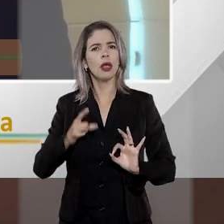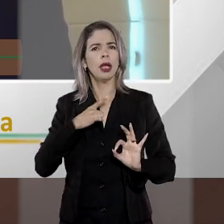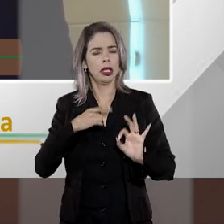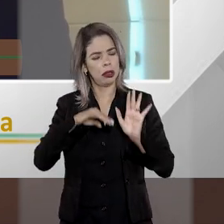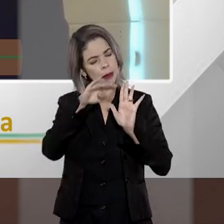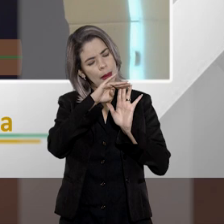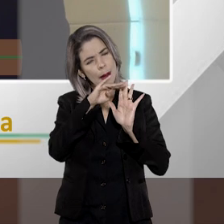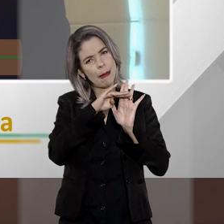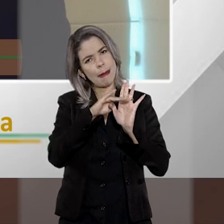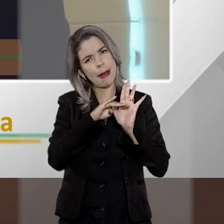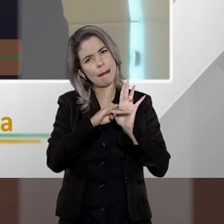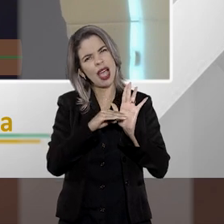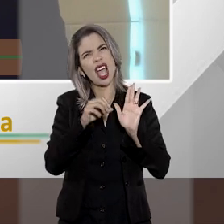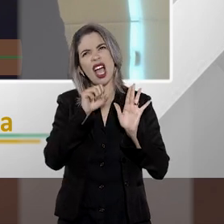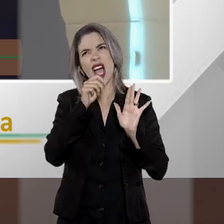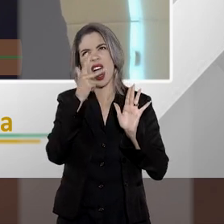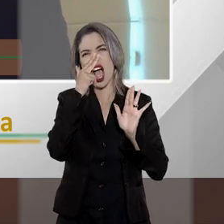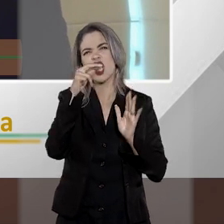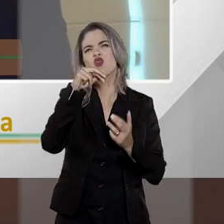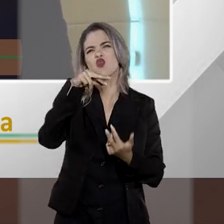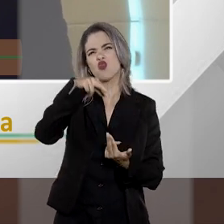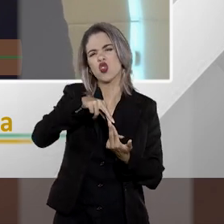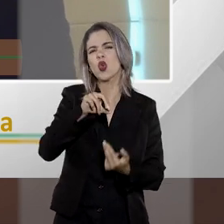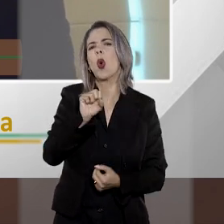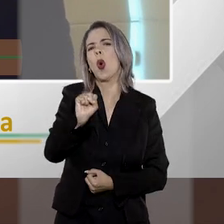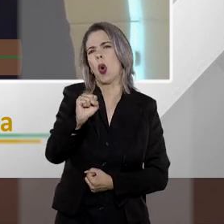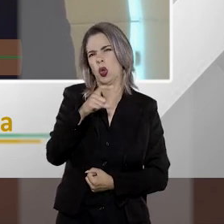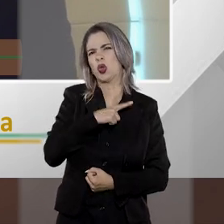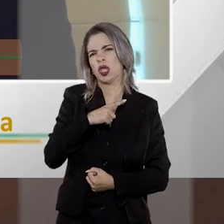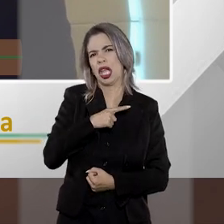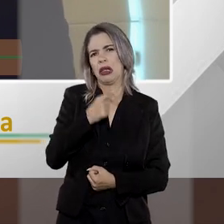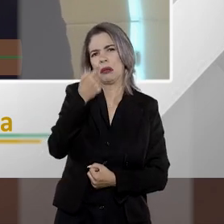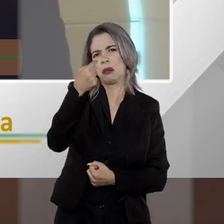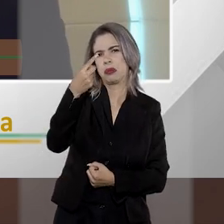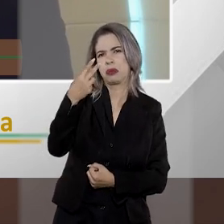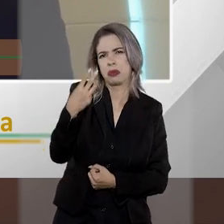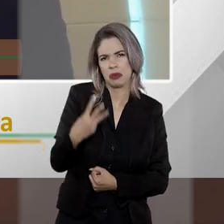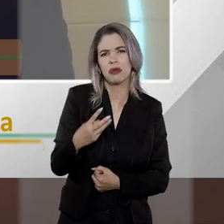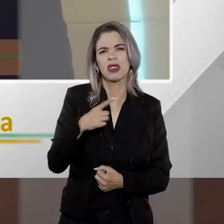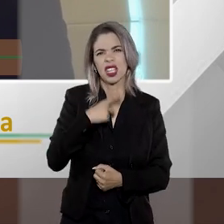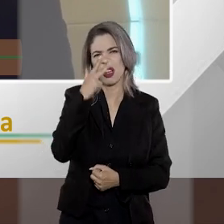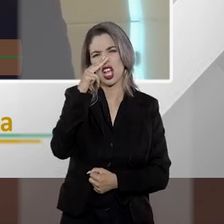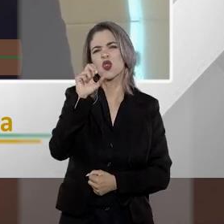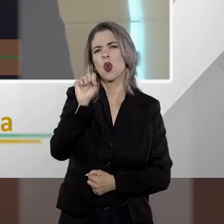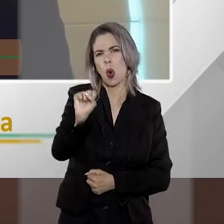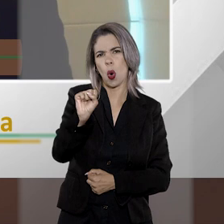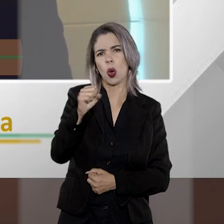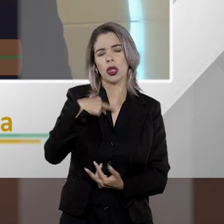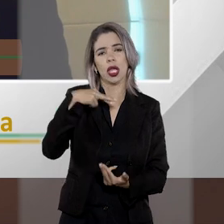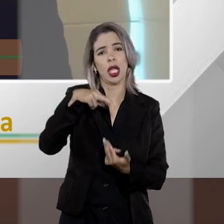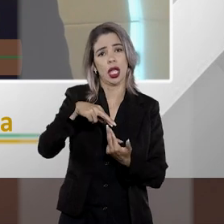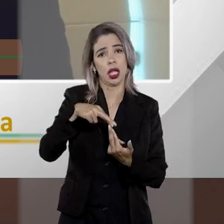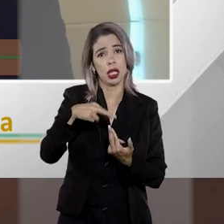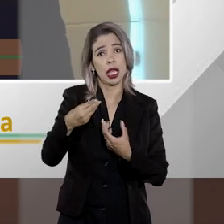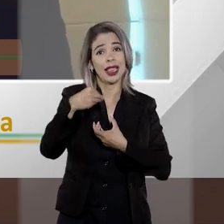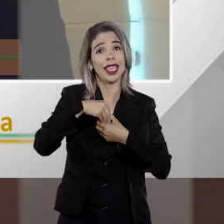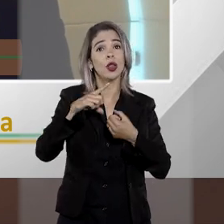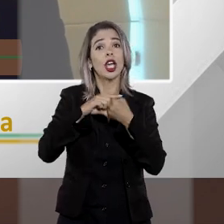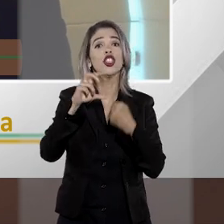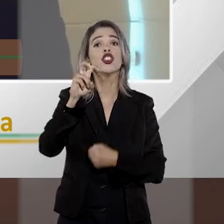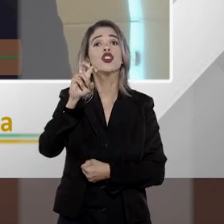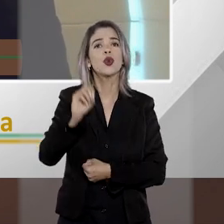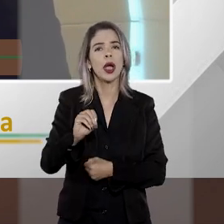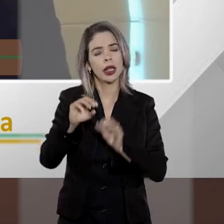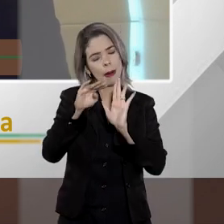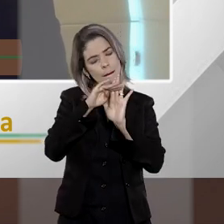incisos, né, são ali oito incisos, salvo engano, tá, se eu estiver equivocado, podem me corrigir, mas salvo engano são oito incisos ali no artigo 50, que